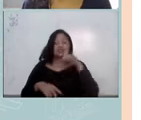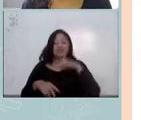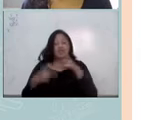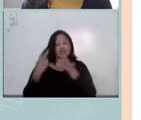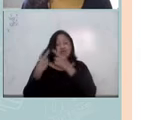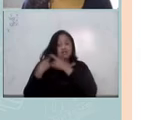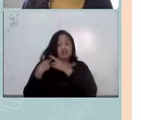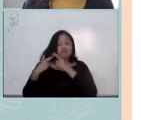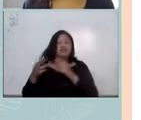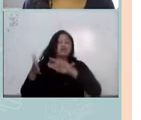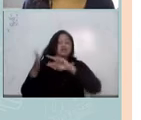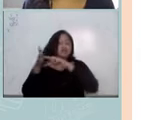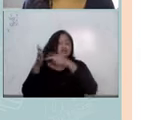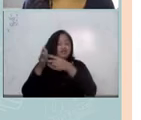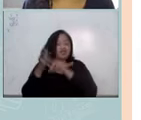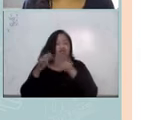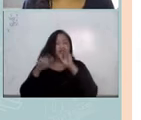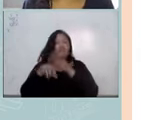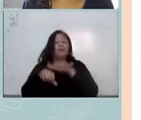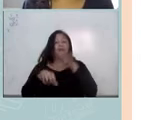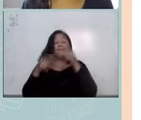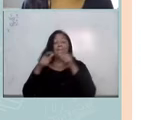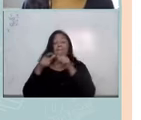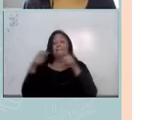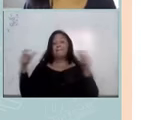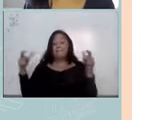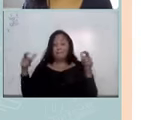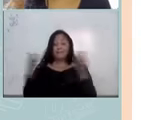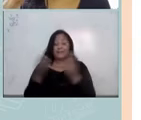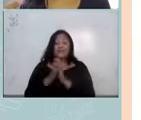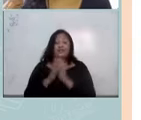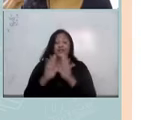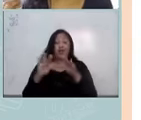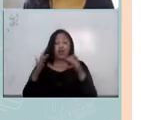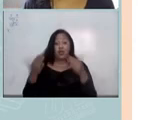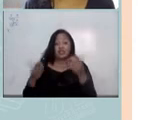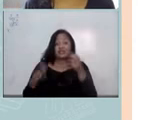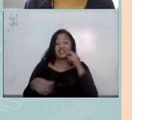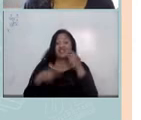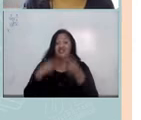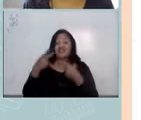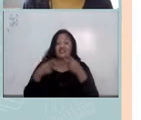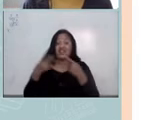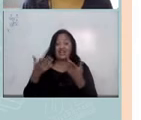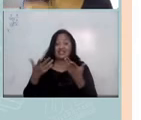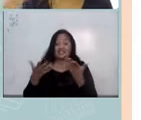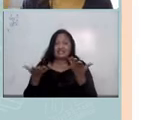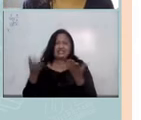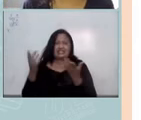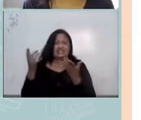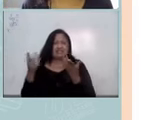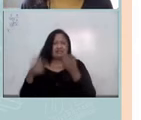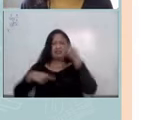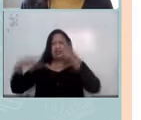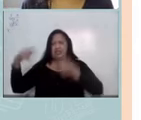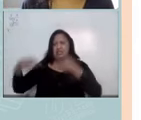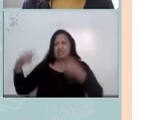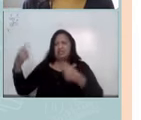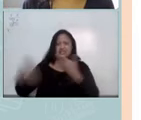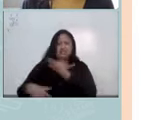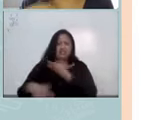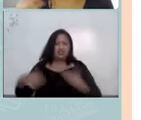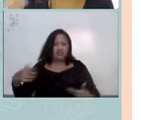mais amplo, tá? E aí, quando a gente fala dessa questão de Estado, né, e de políticas e